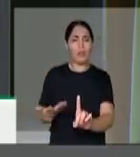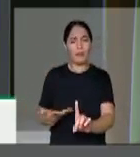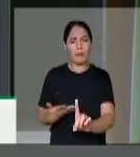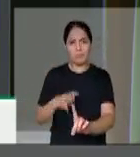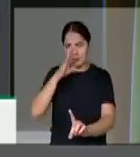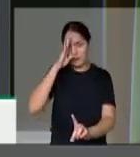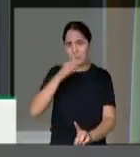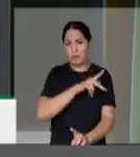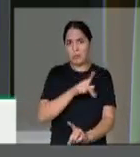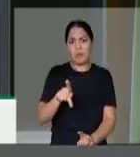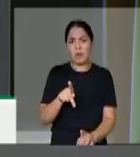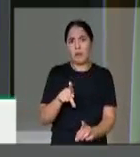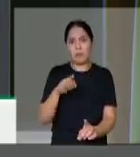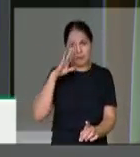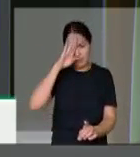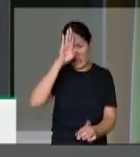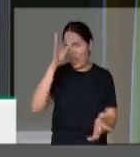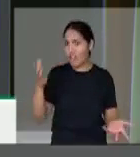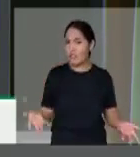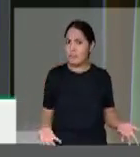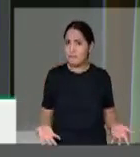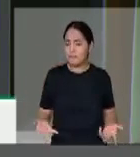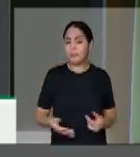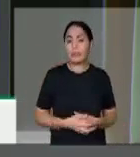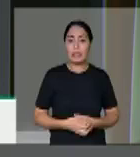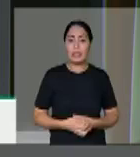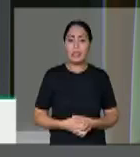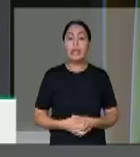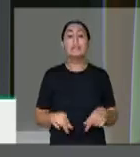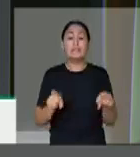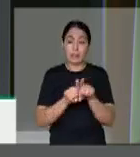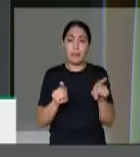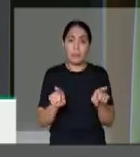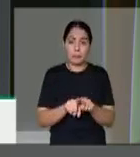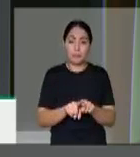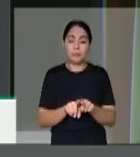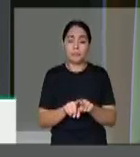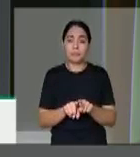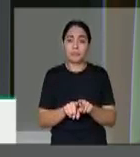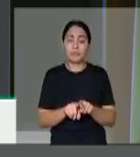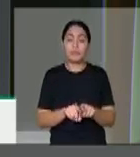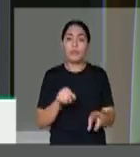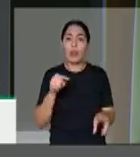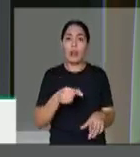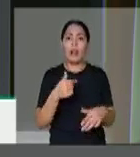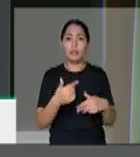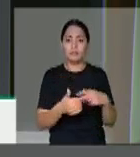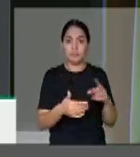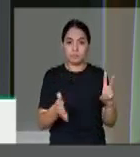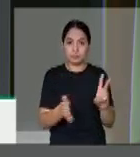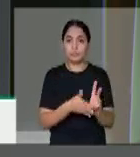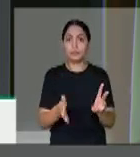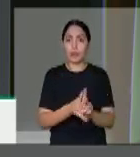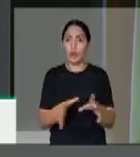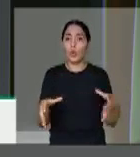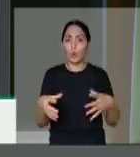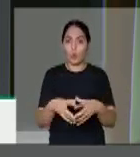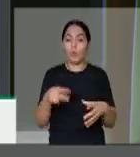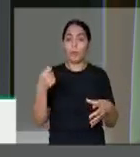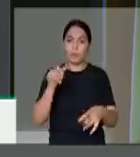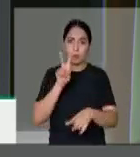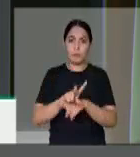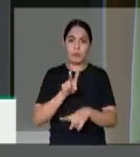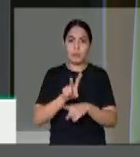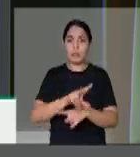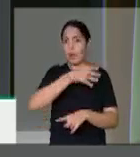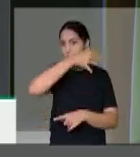palavras do presidente. As unidades de conservação e, sobretudo, as terras indígenas tendem a ser mais preservadas